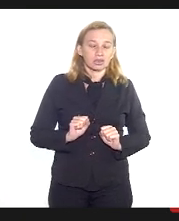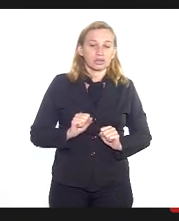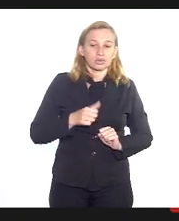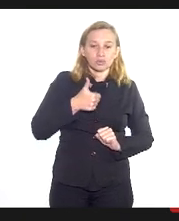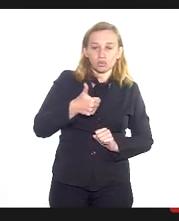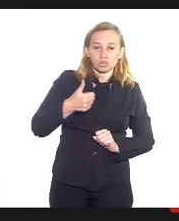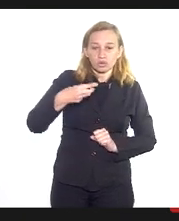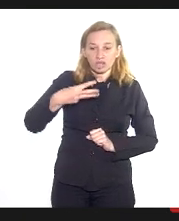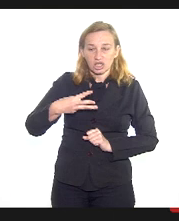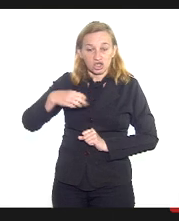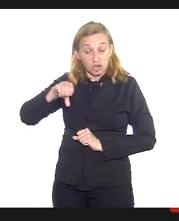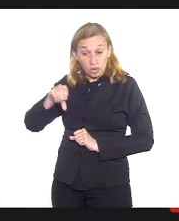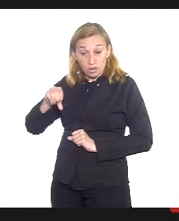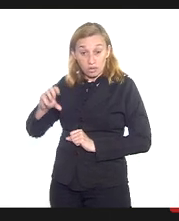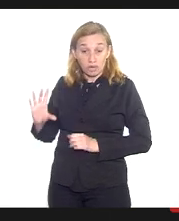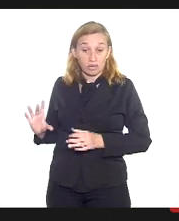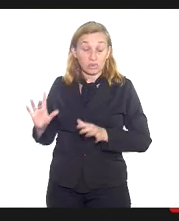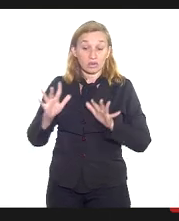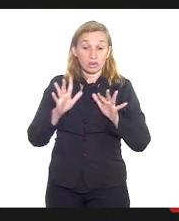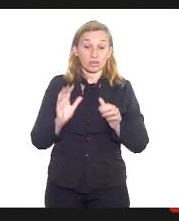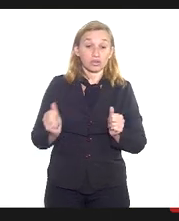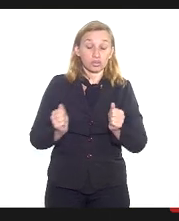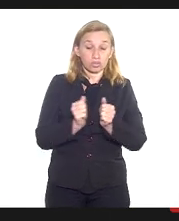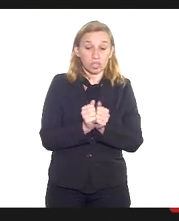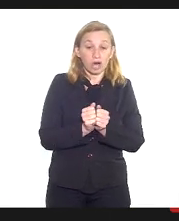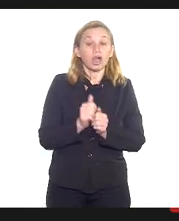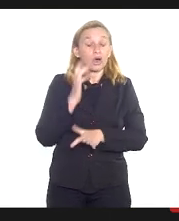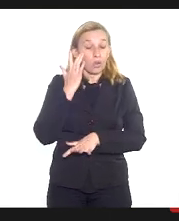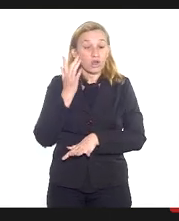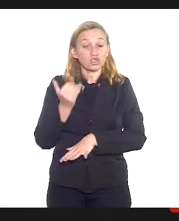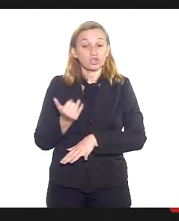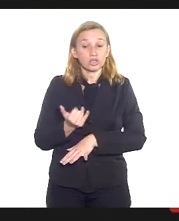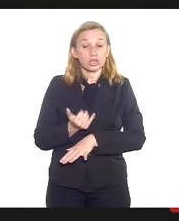5139. Eu acho que isso é que tem que ficar